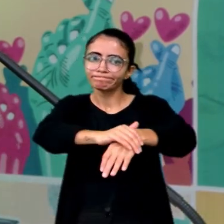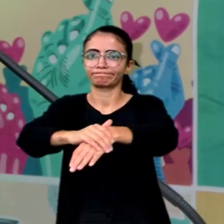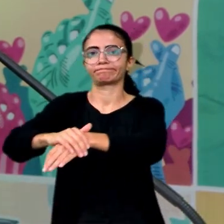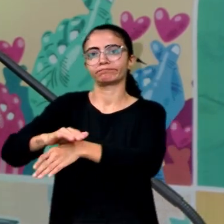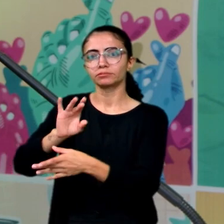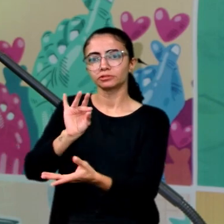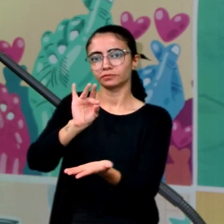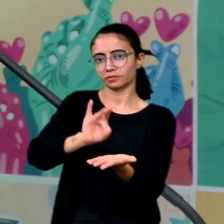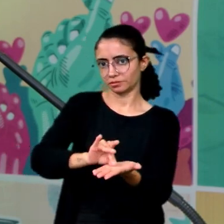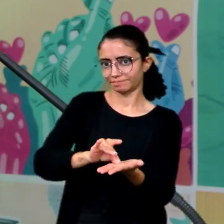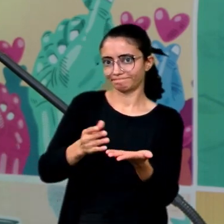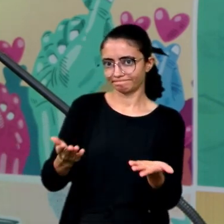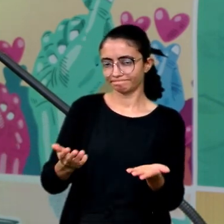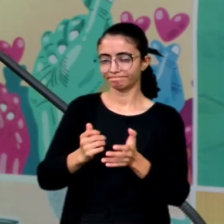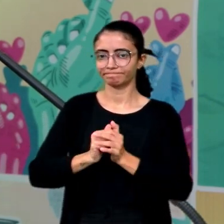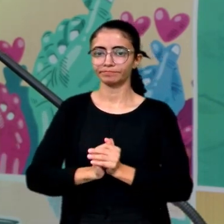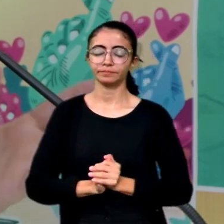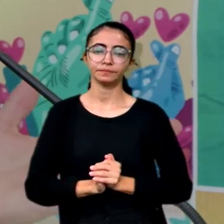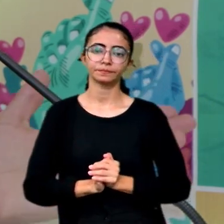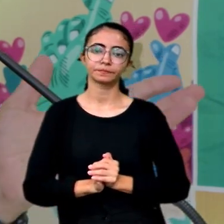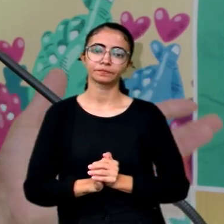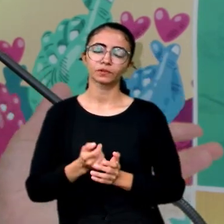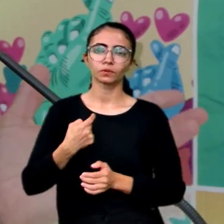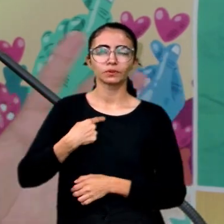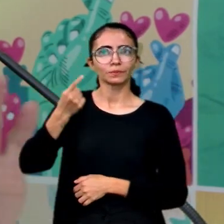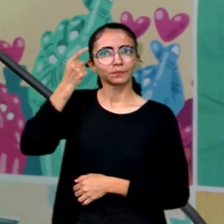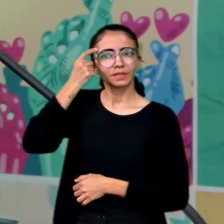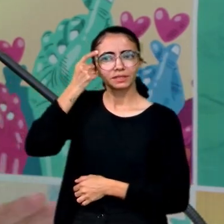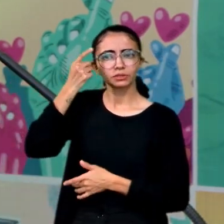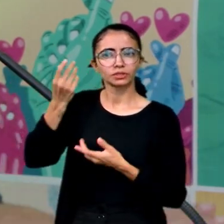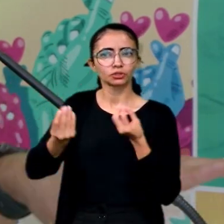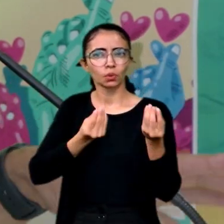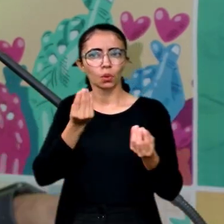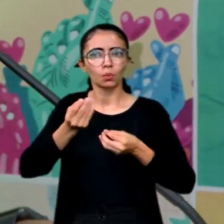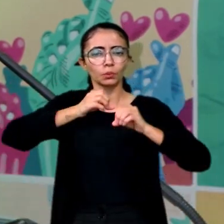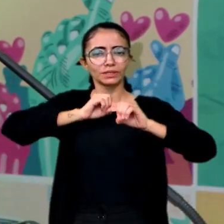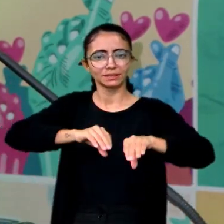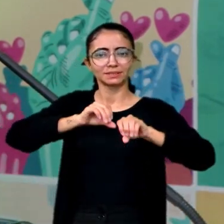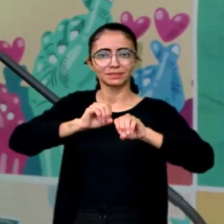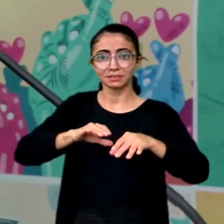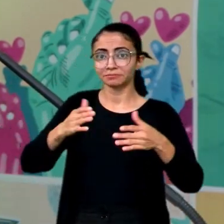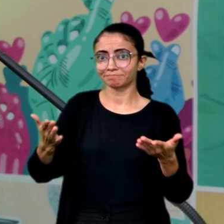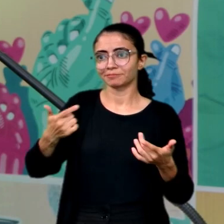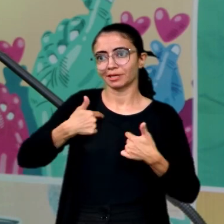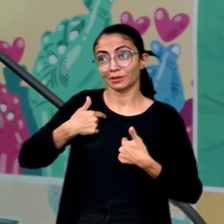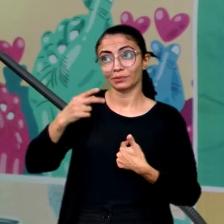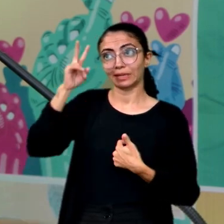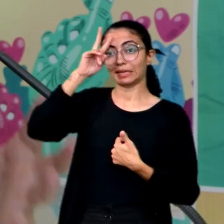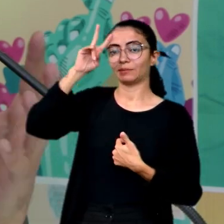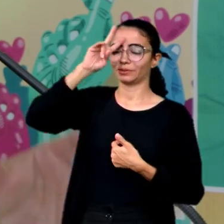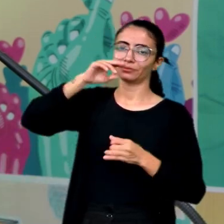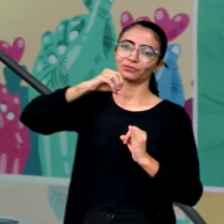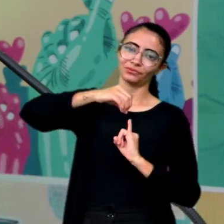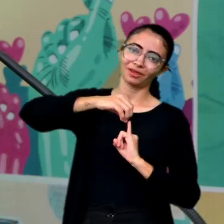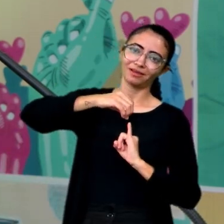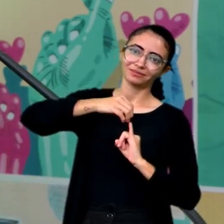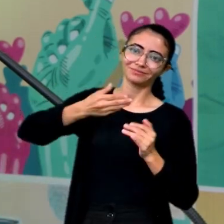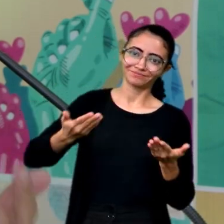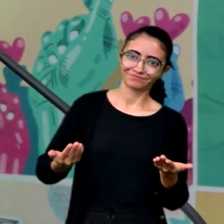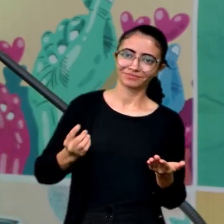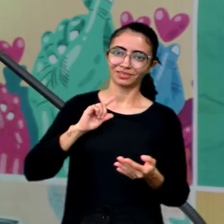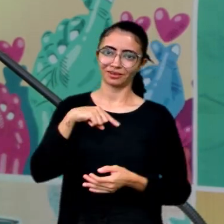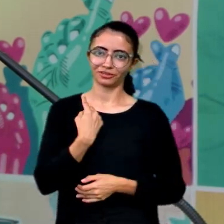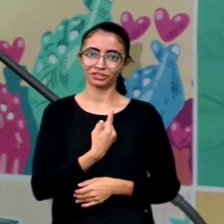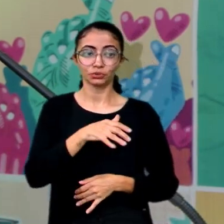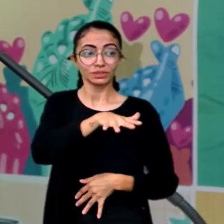maneira simplificada. Uhum. Quando eu penso na formação, não tem como eu não pensar no IFB. Uhum. Nós somos um espaço aqui que nós